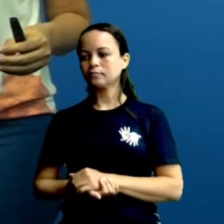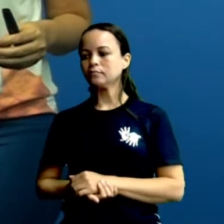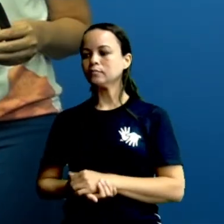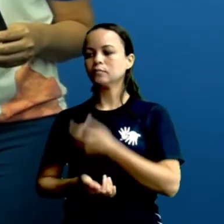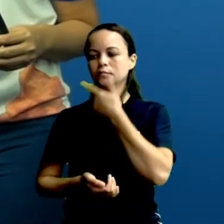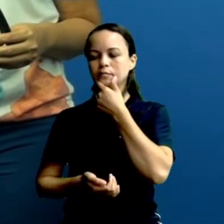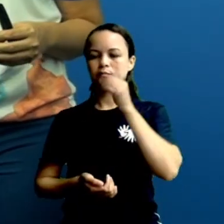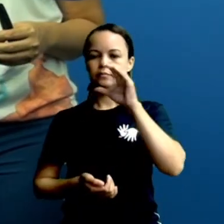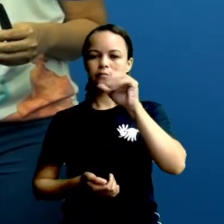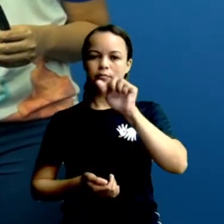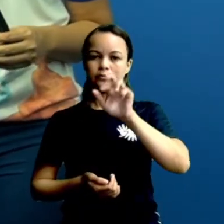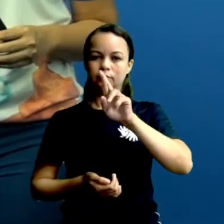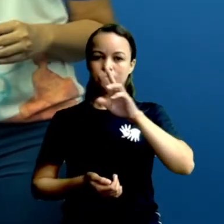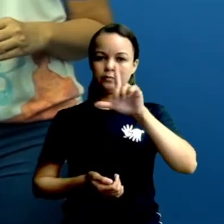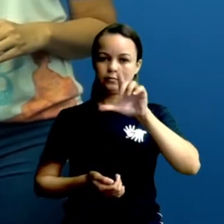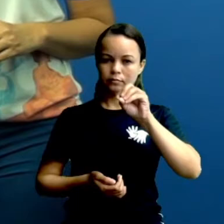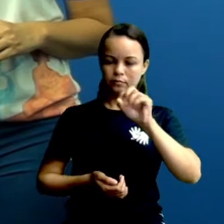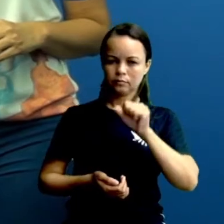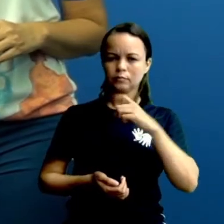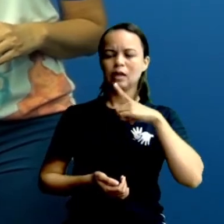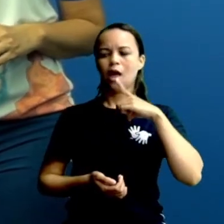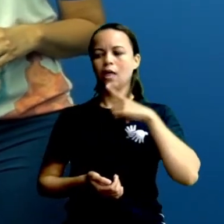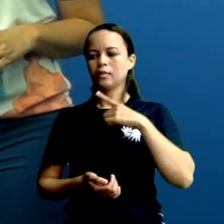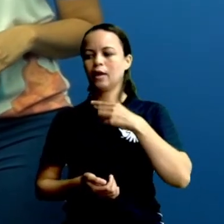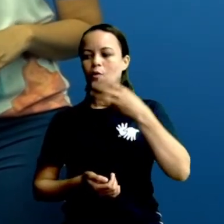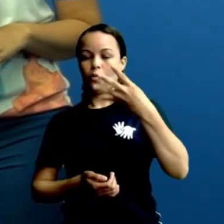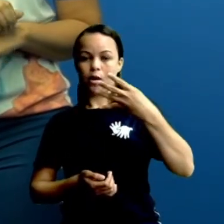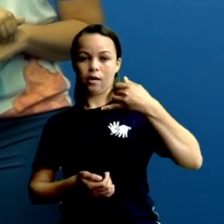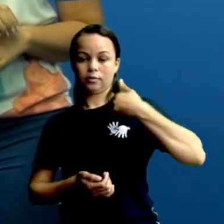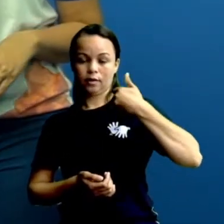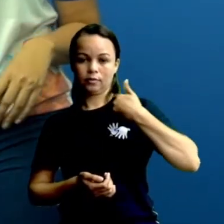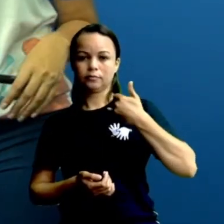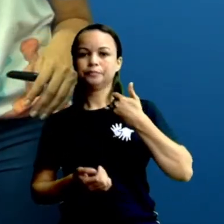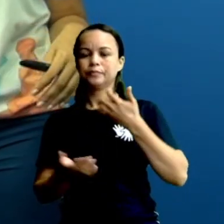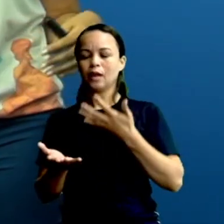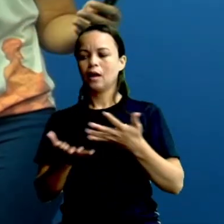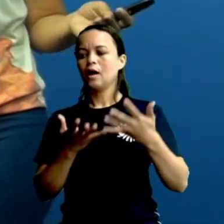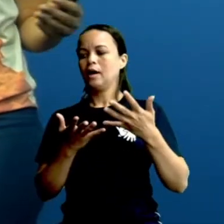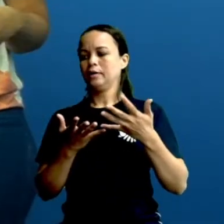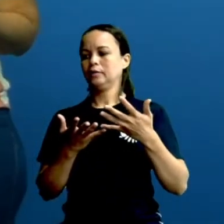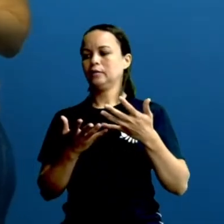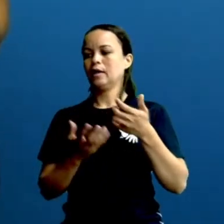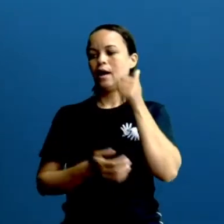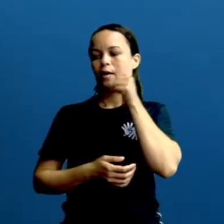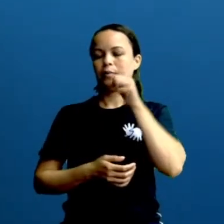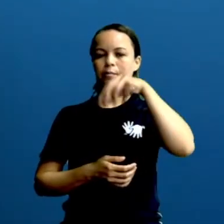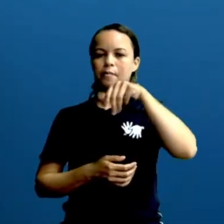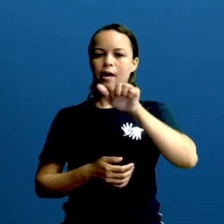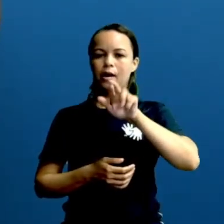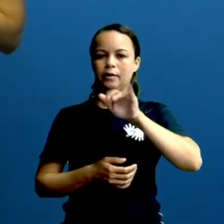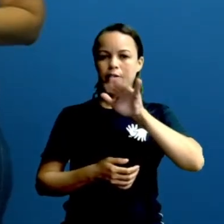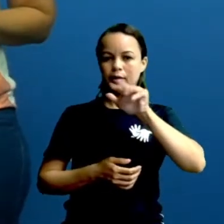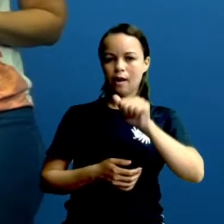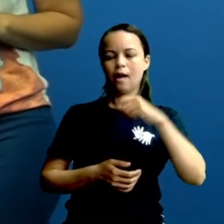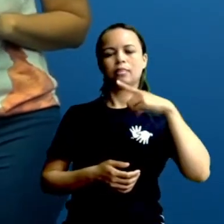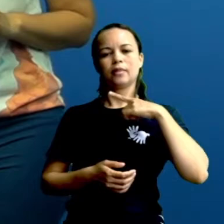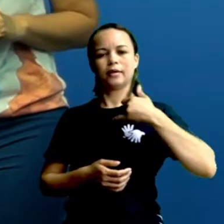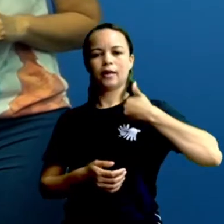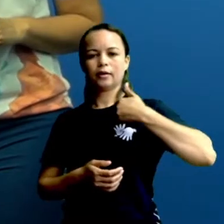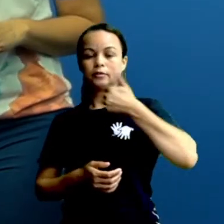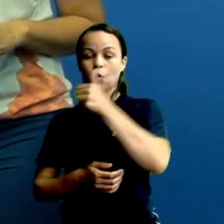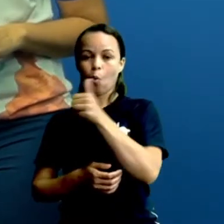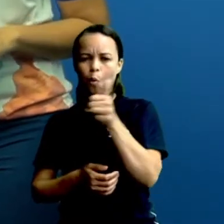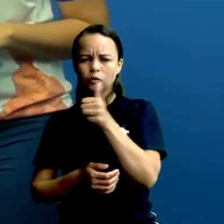Carlos tem 4 anos, Maria tem 11 anos. Quantos anos Maria tem a mais do